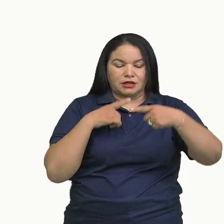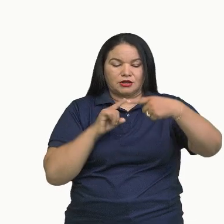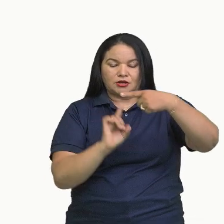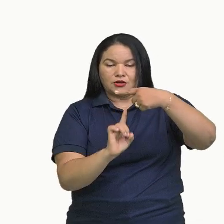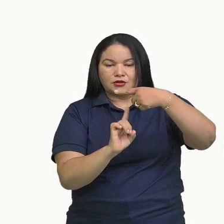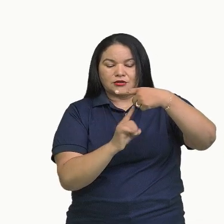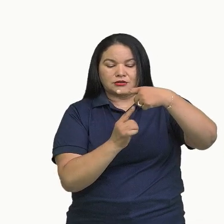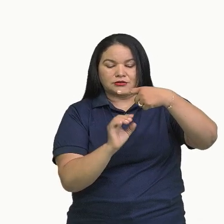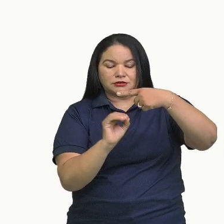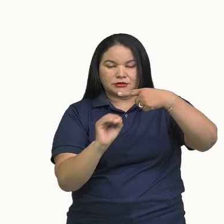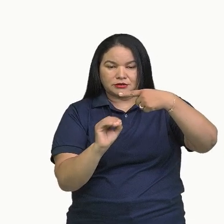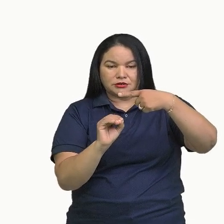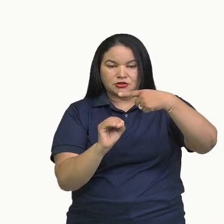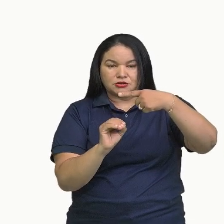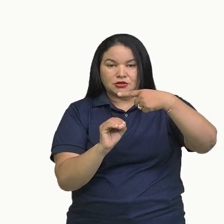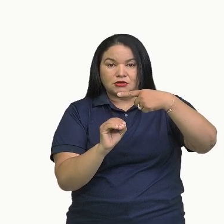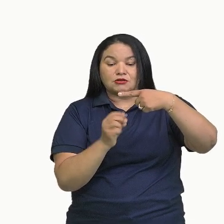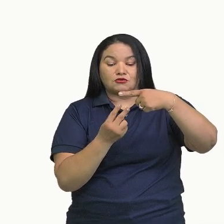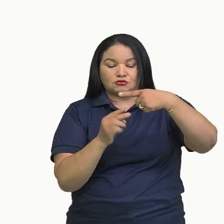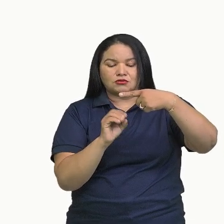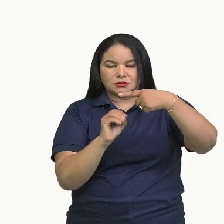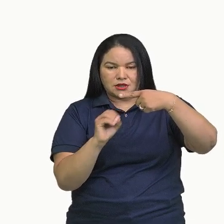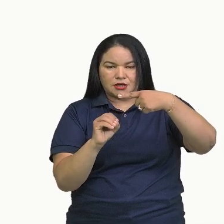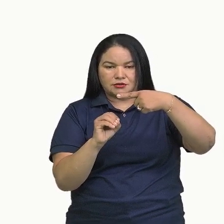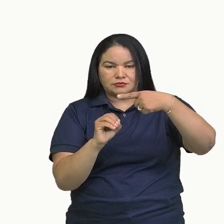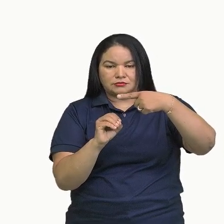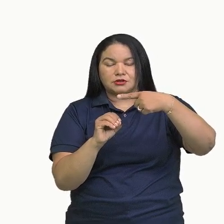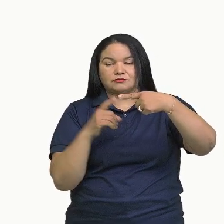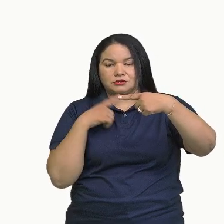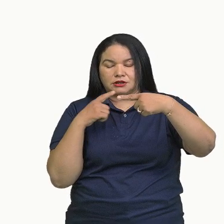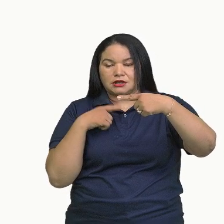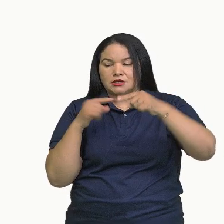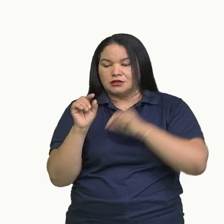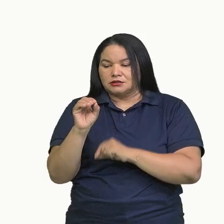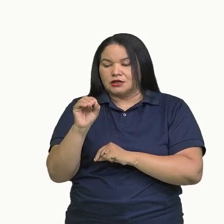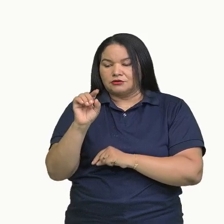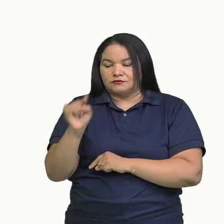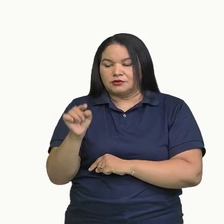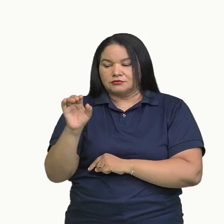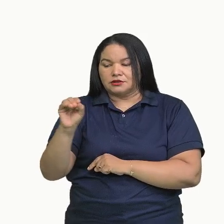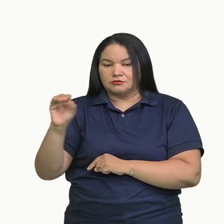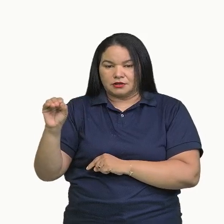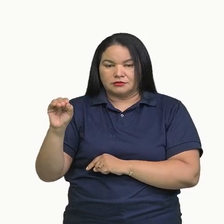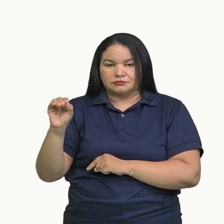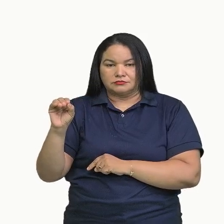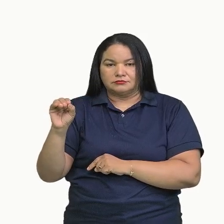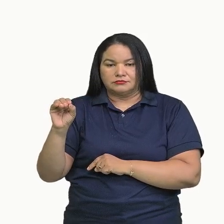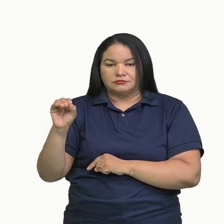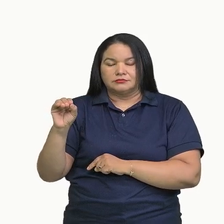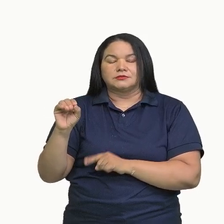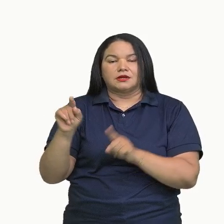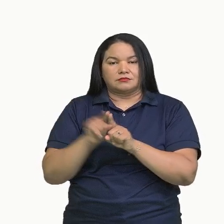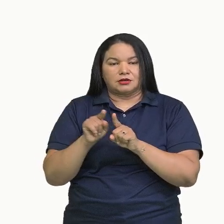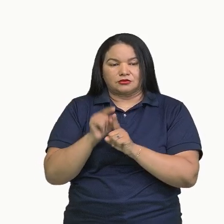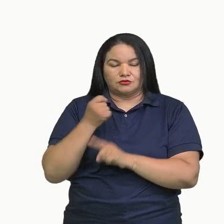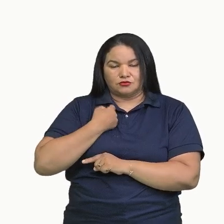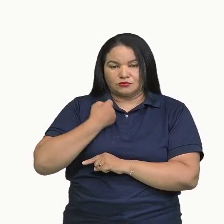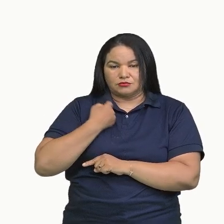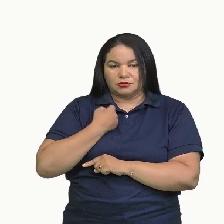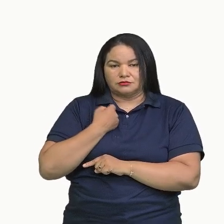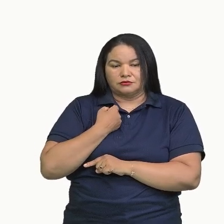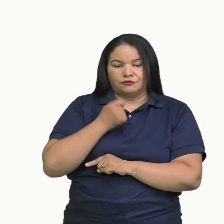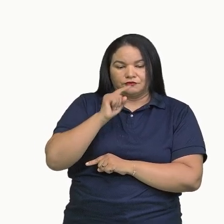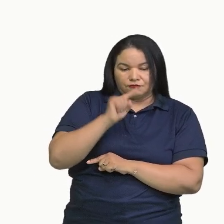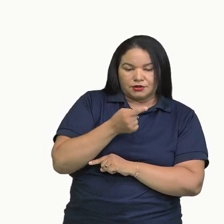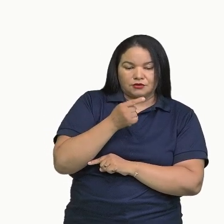100? 2 zeros? Então, nós vamos ter aí 2 números, 2 casas decimais. Tudo bem? Então, vimos